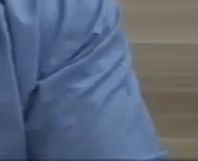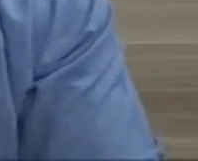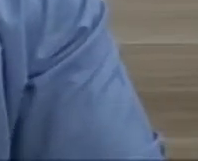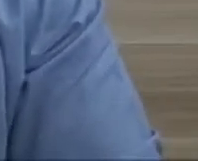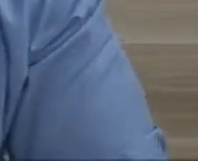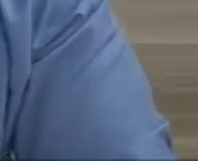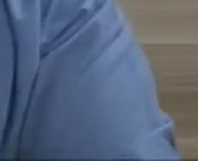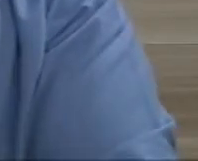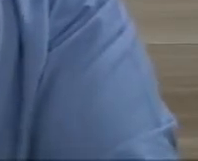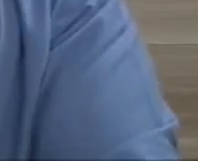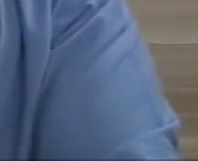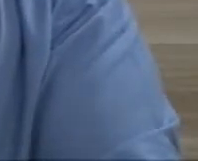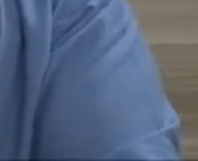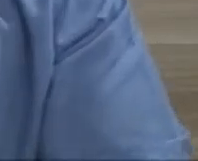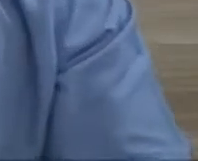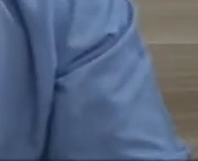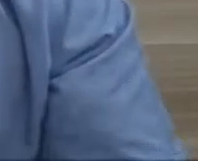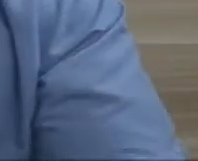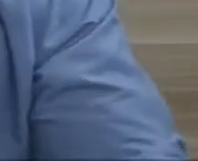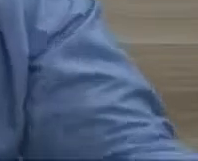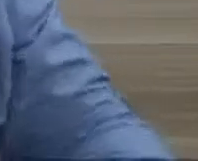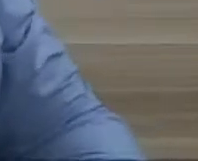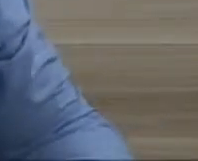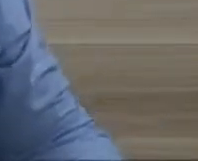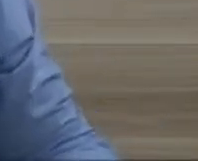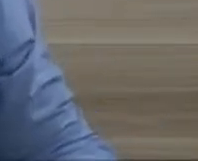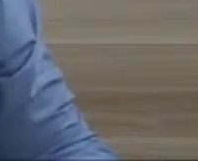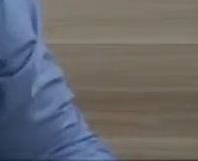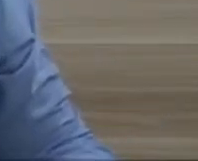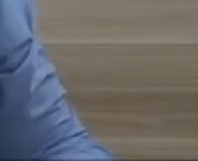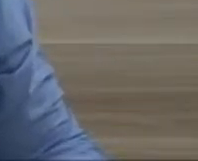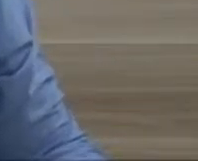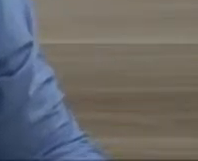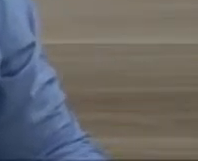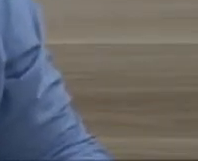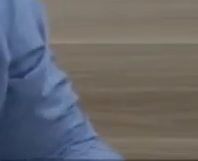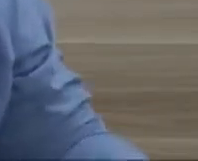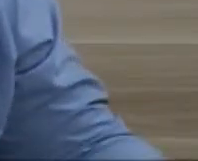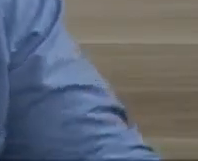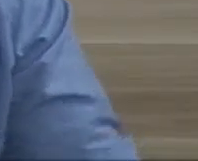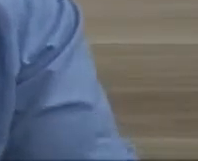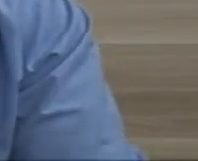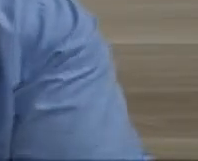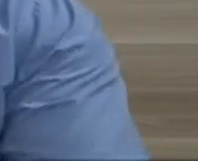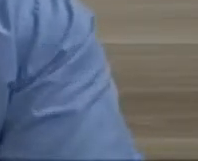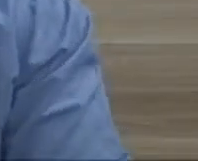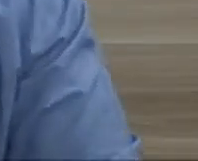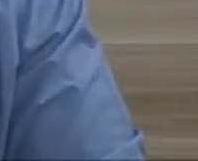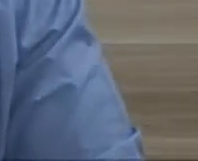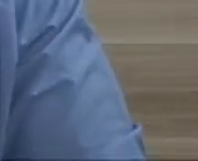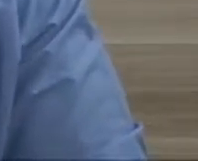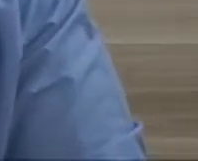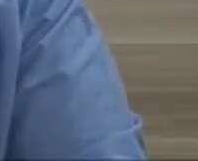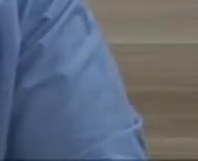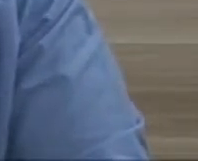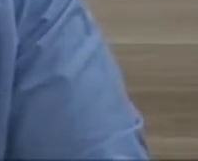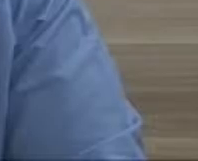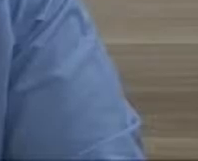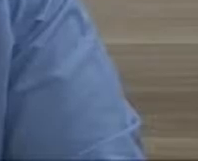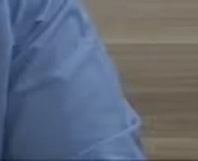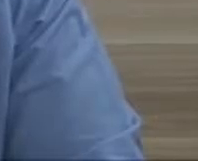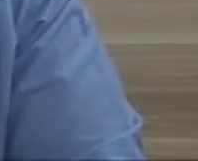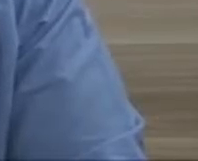no instrumento da audiência pública, eu trago esse artigo da lei orgânica pro